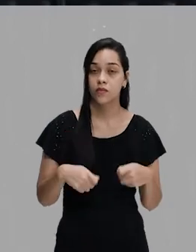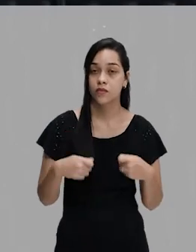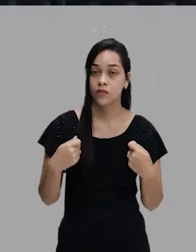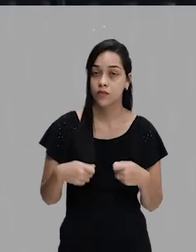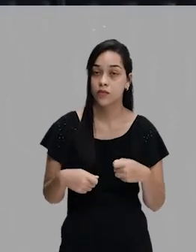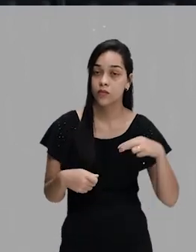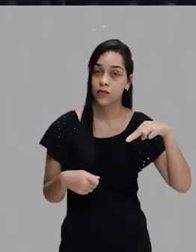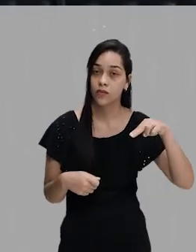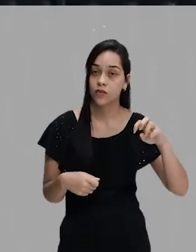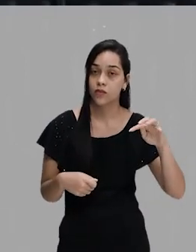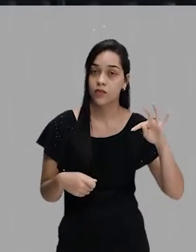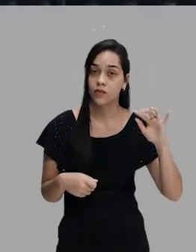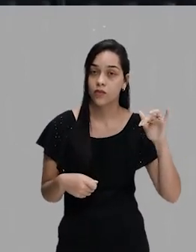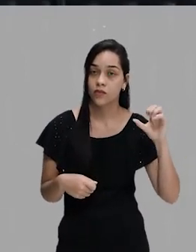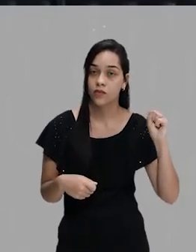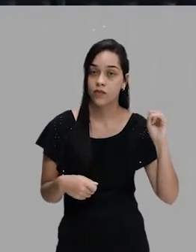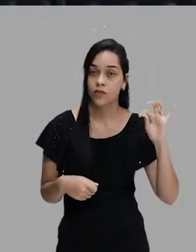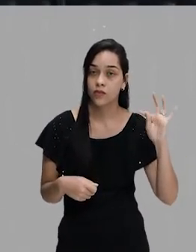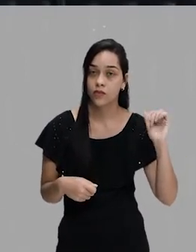necessitar,